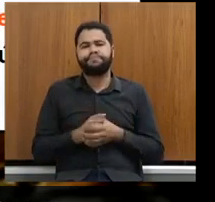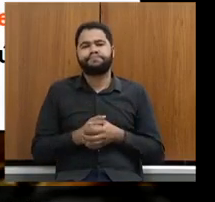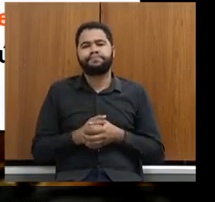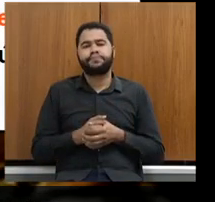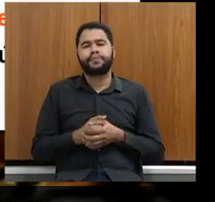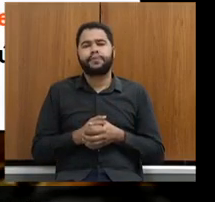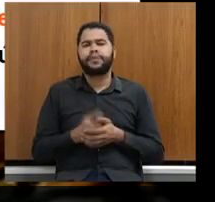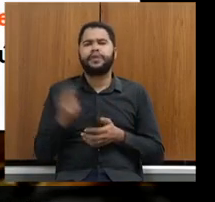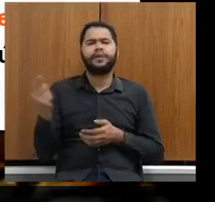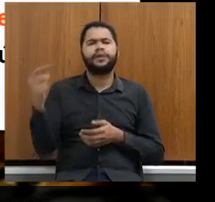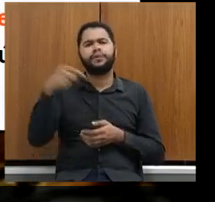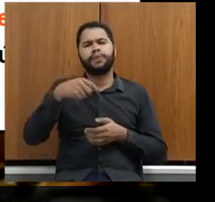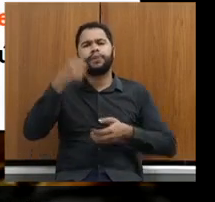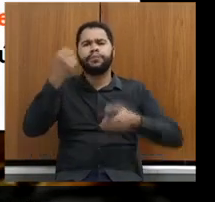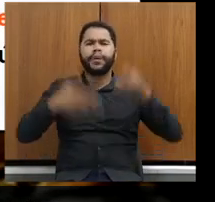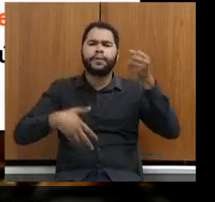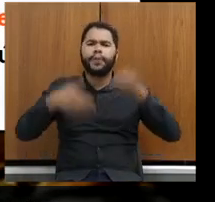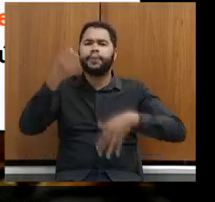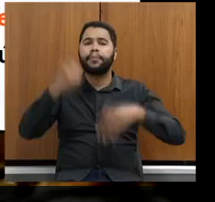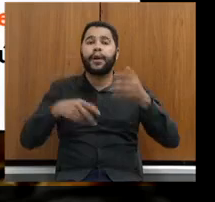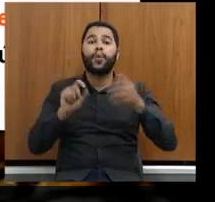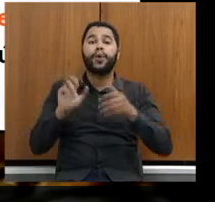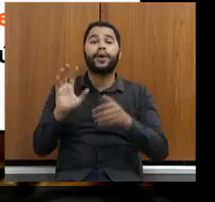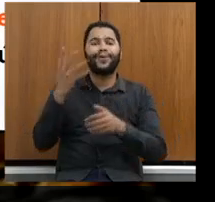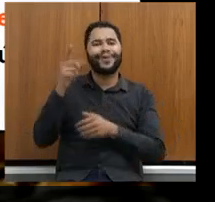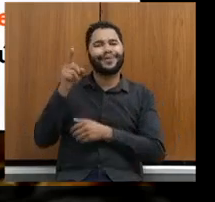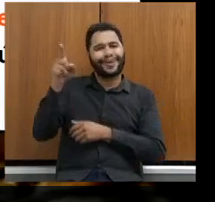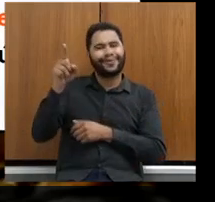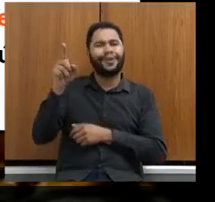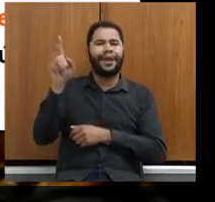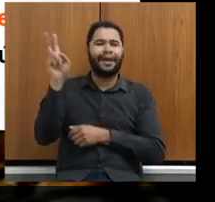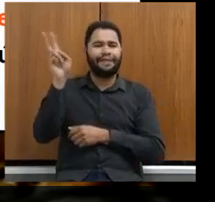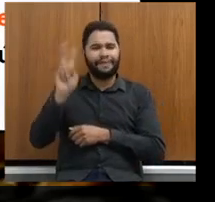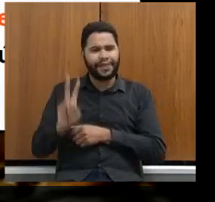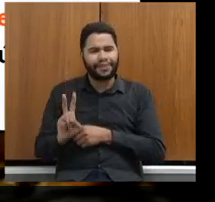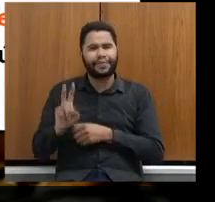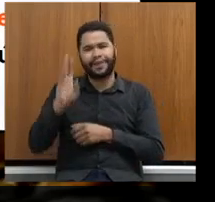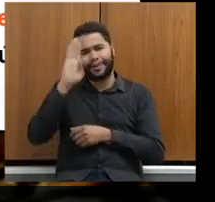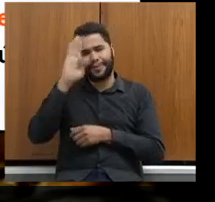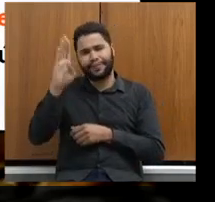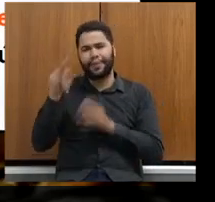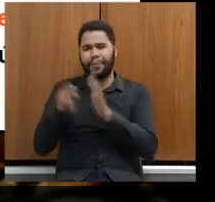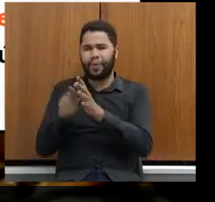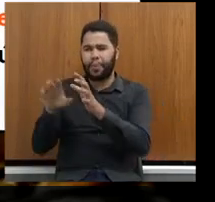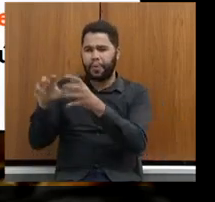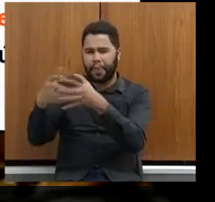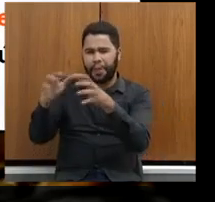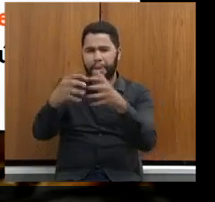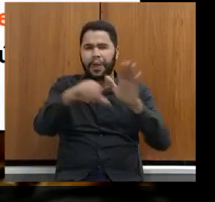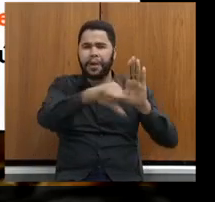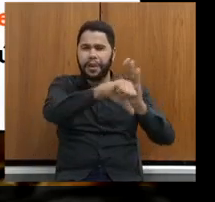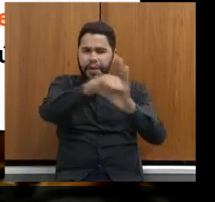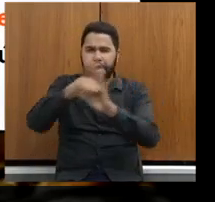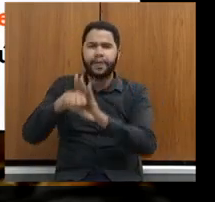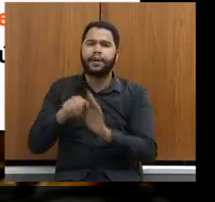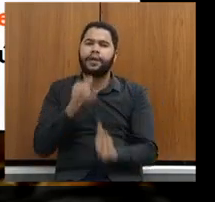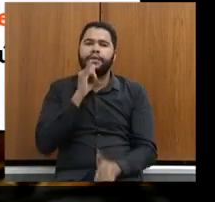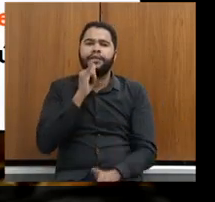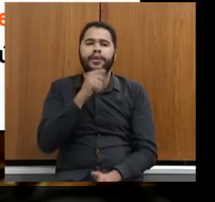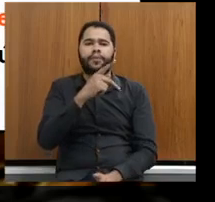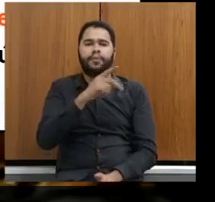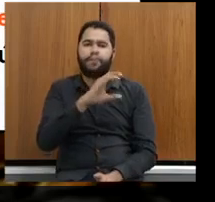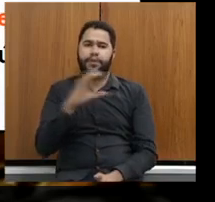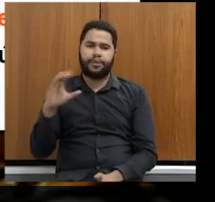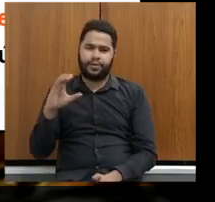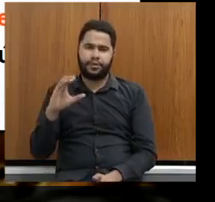que veio falar exatamente sobre aquele que tá acontecendo na Venezuela por conta principalmente nas facções criminosas A exemplo do PCC só para